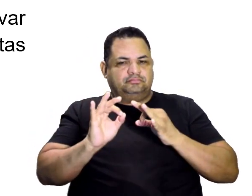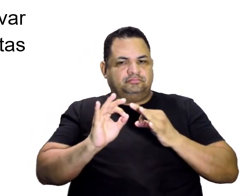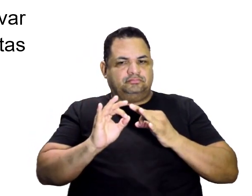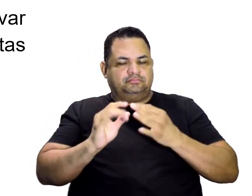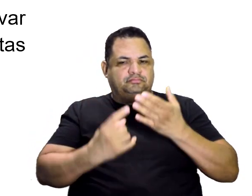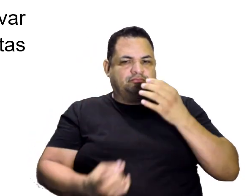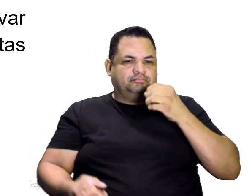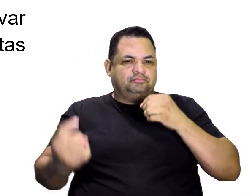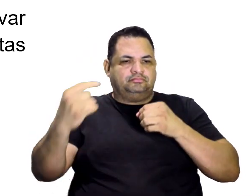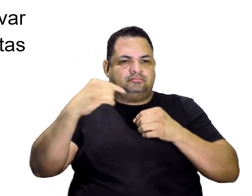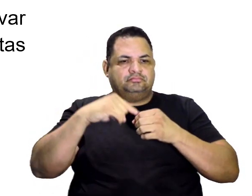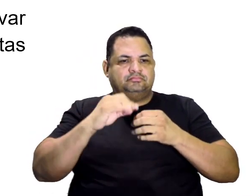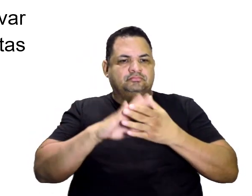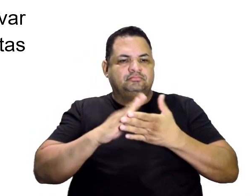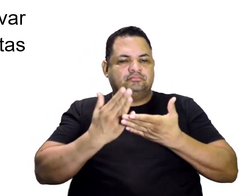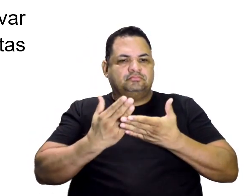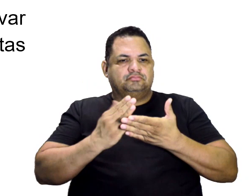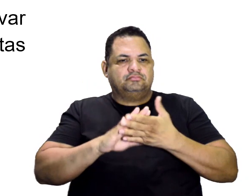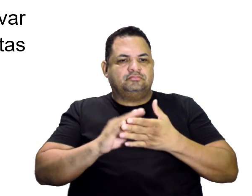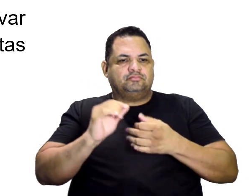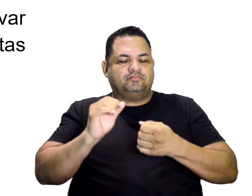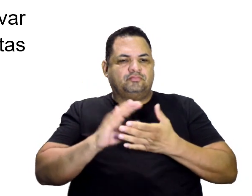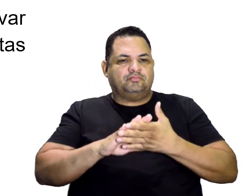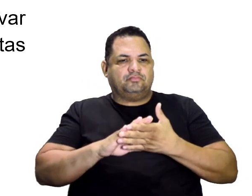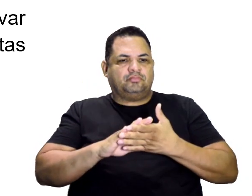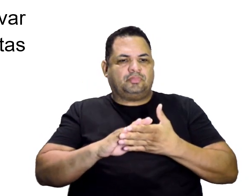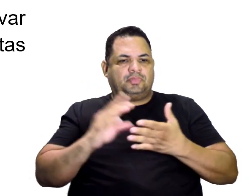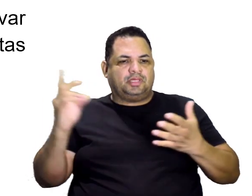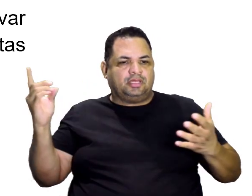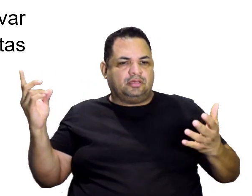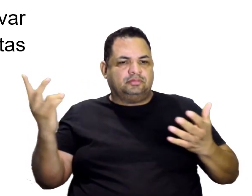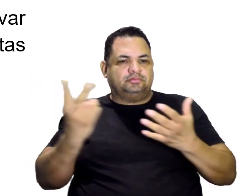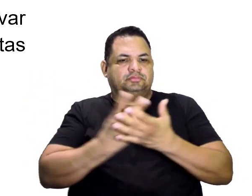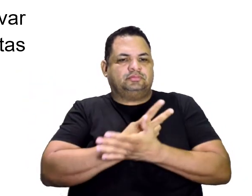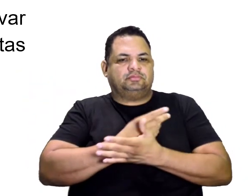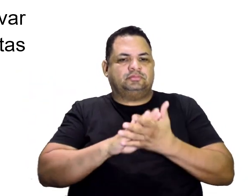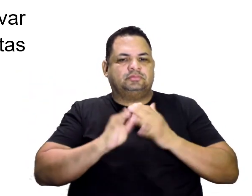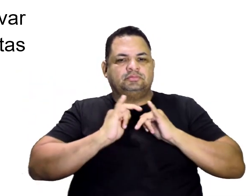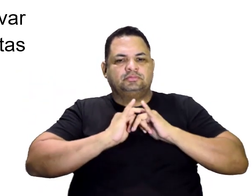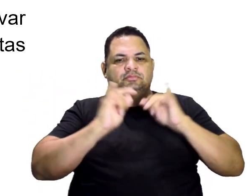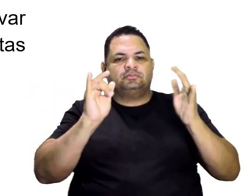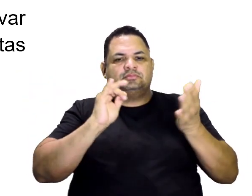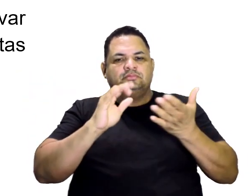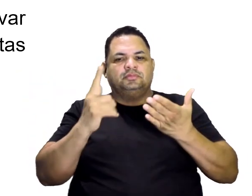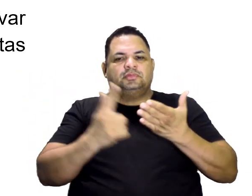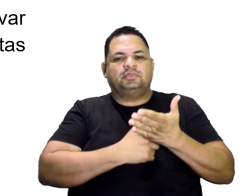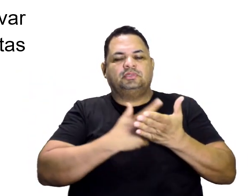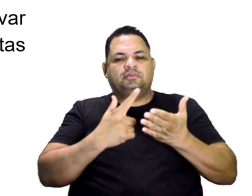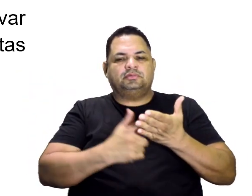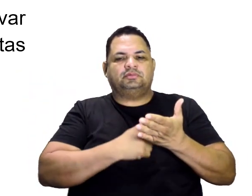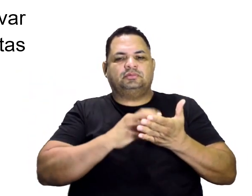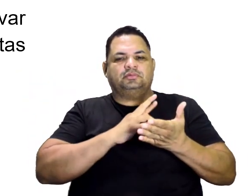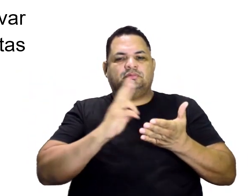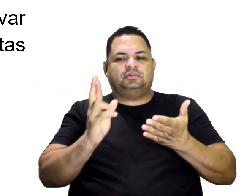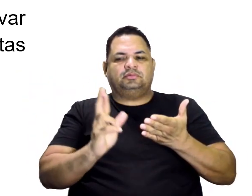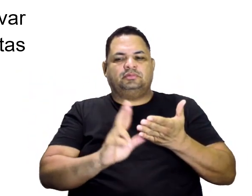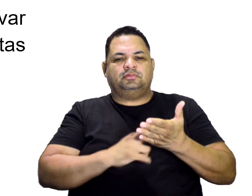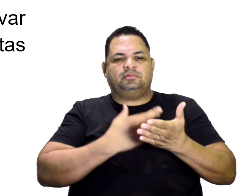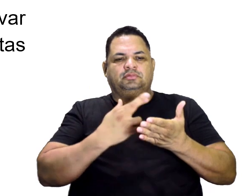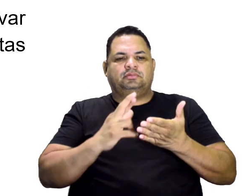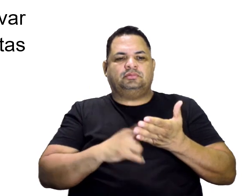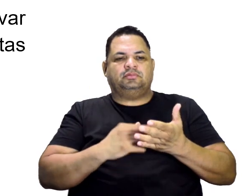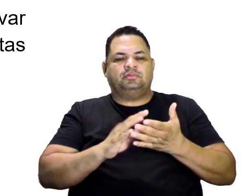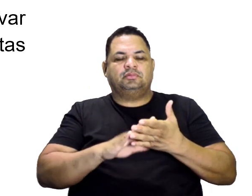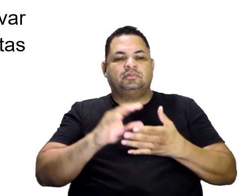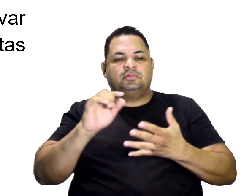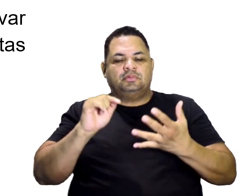é sempre voltada para recriar fatos divulgados em livros e revistas. E na